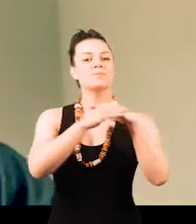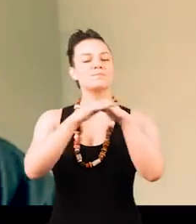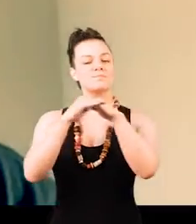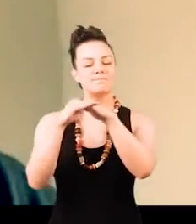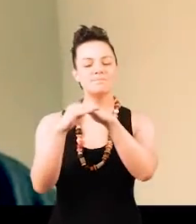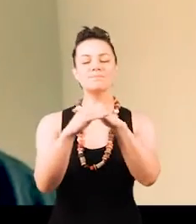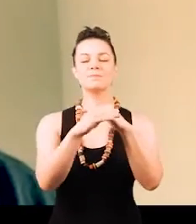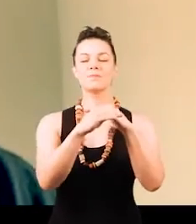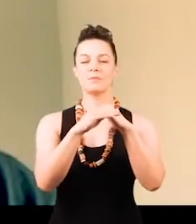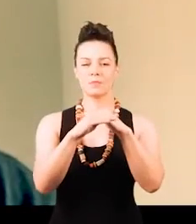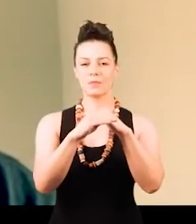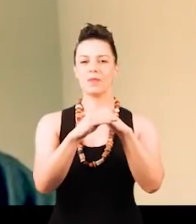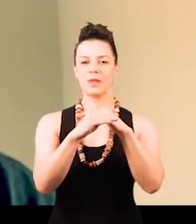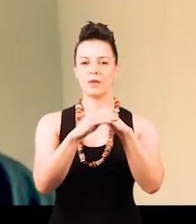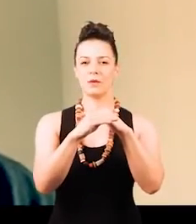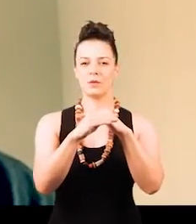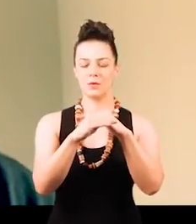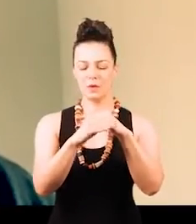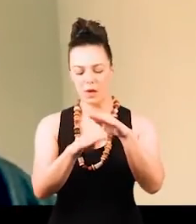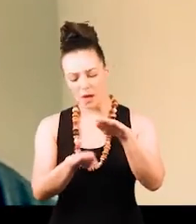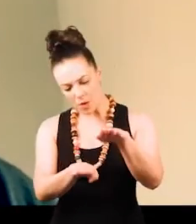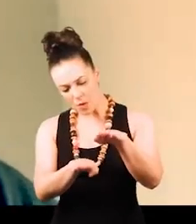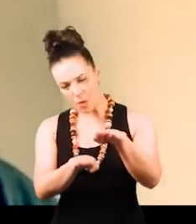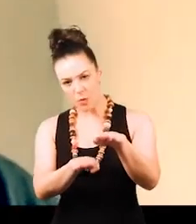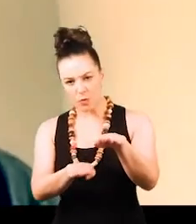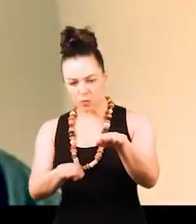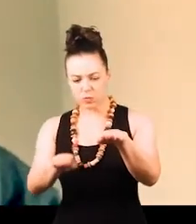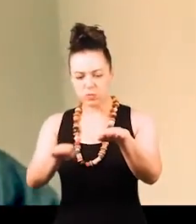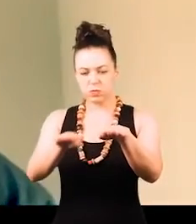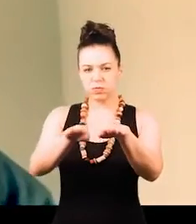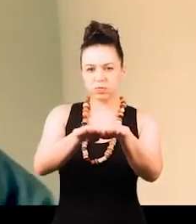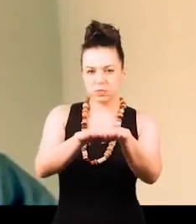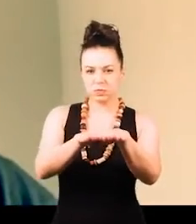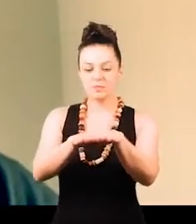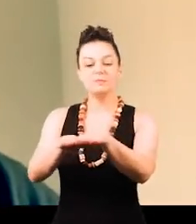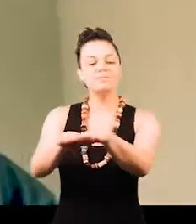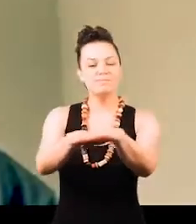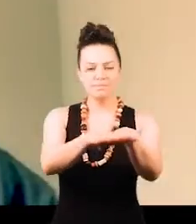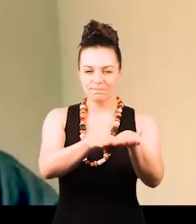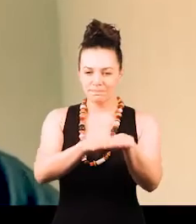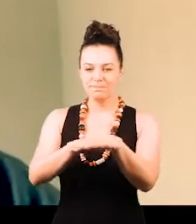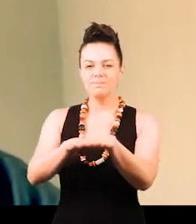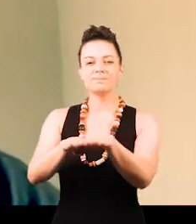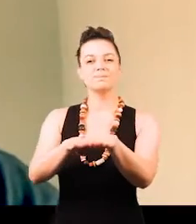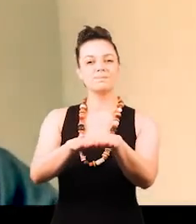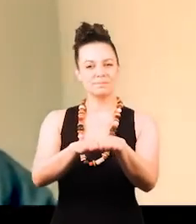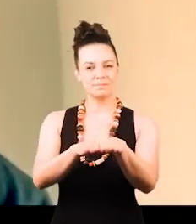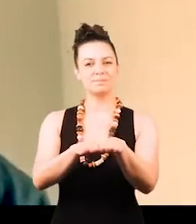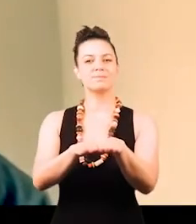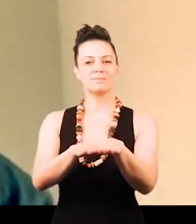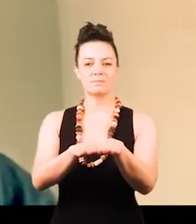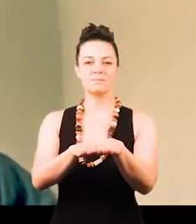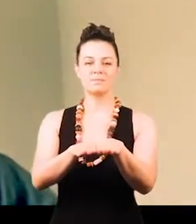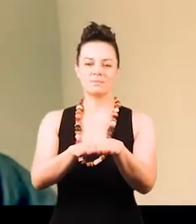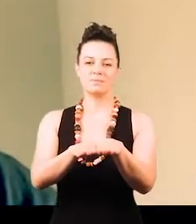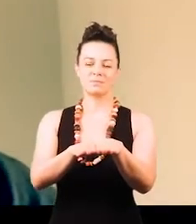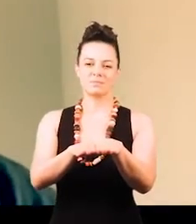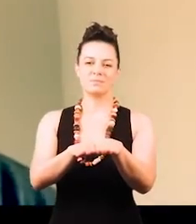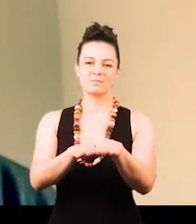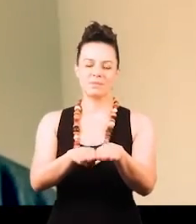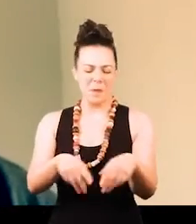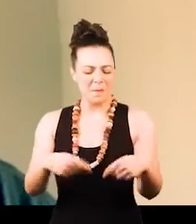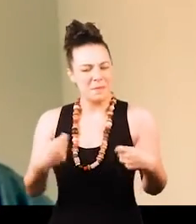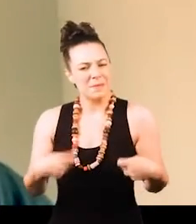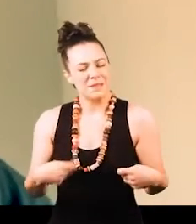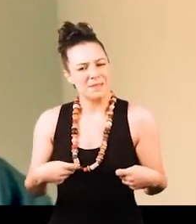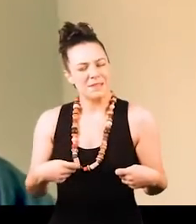haja igualdade entre todos nós, o máximo de igualdade possível. E para isso eu acredito que um